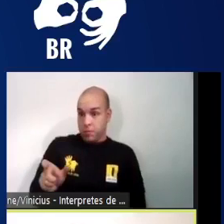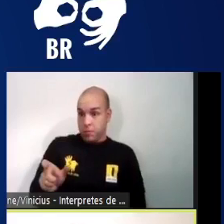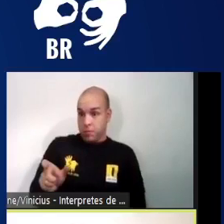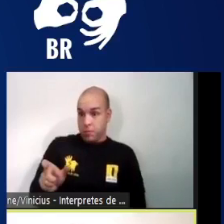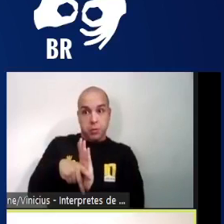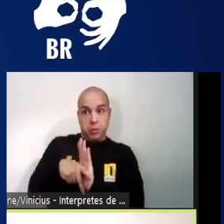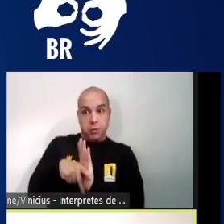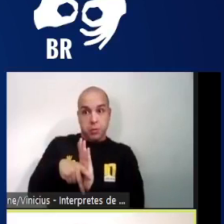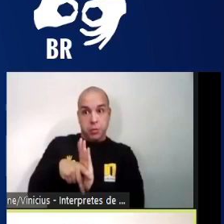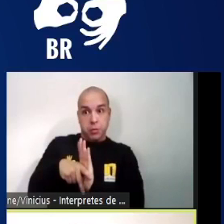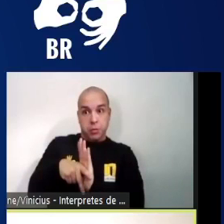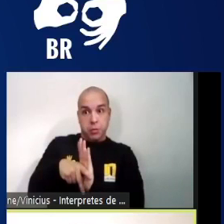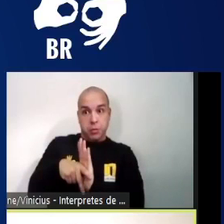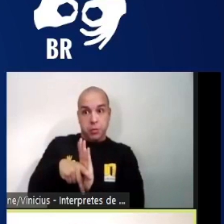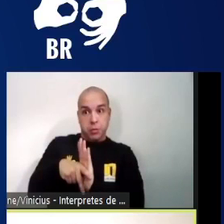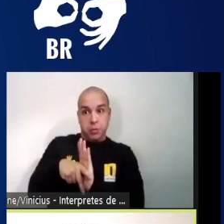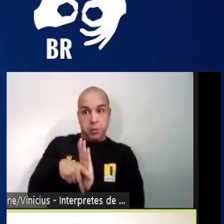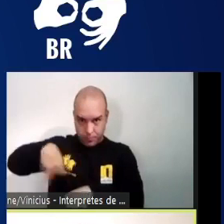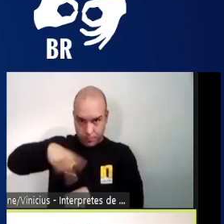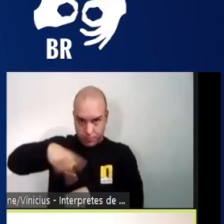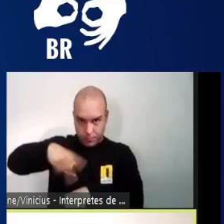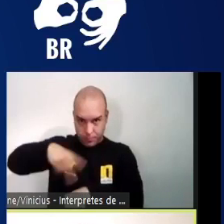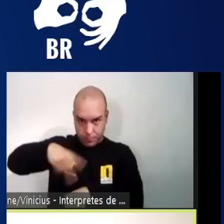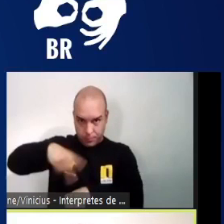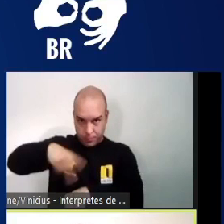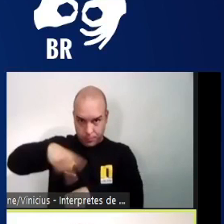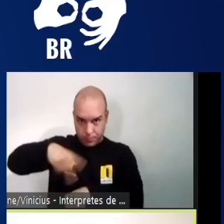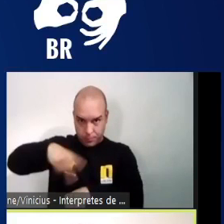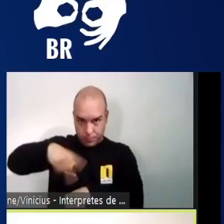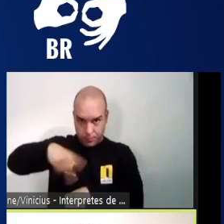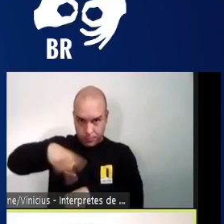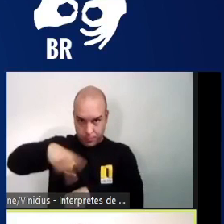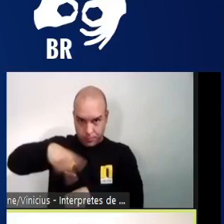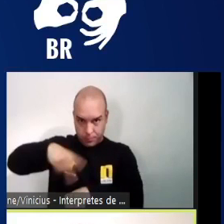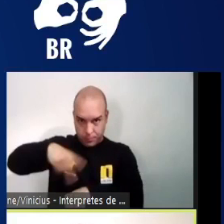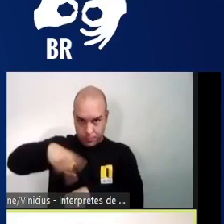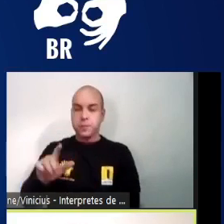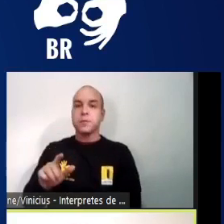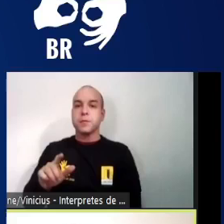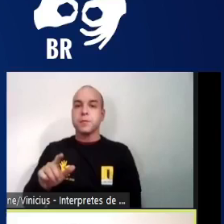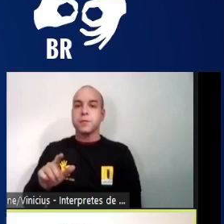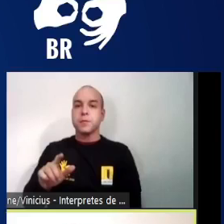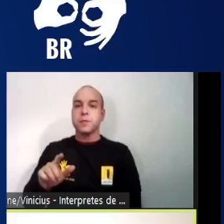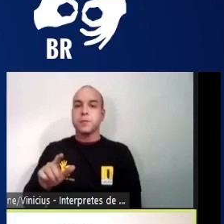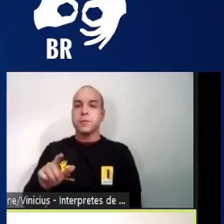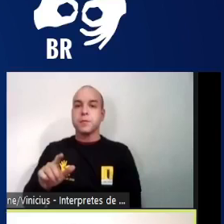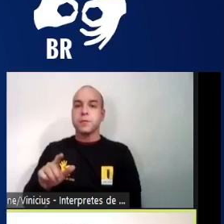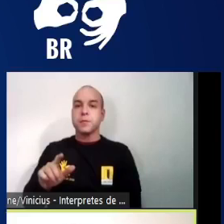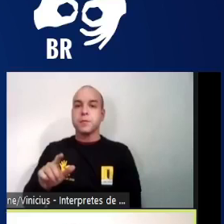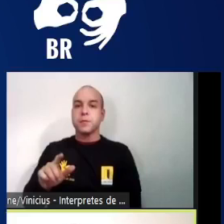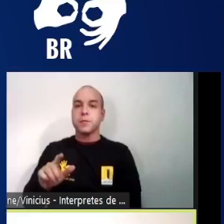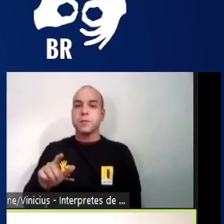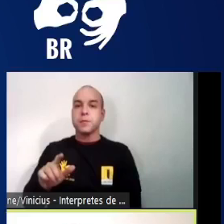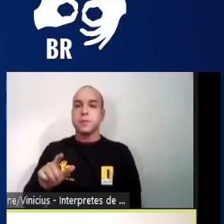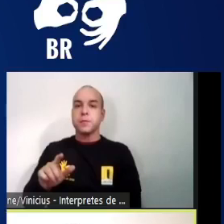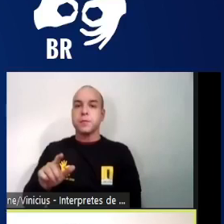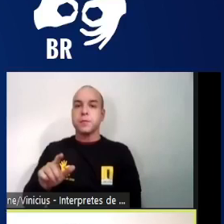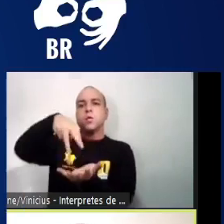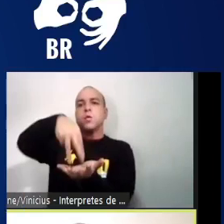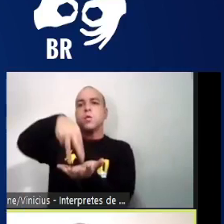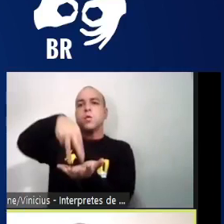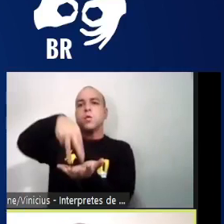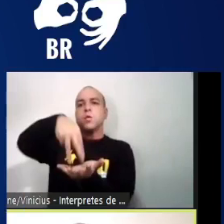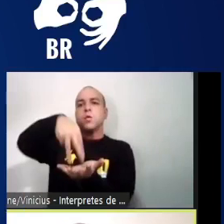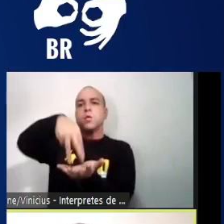muito interessante, que é a sustentabilidade e o poder das diferenças. Eu acho que é importante a